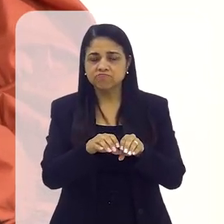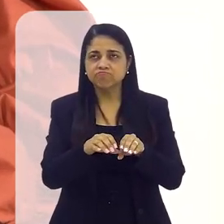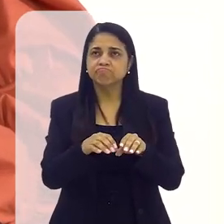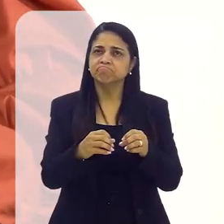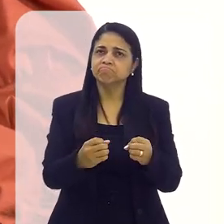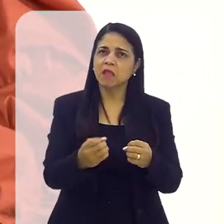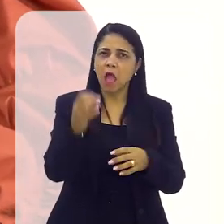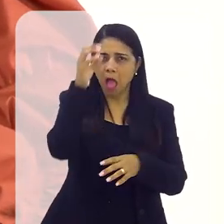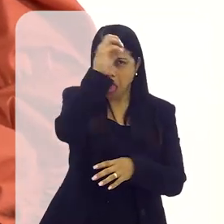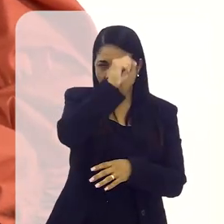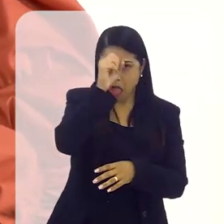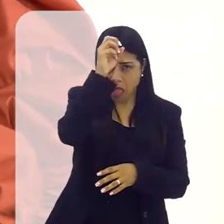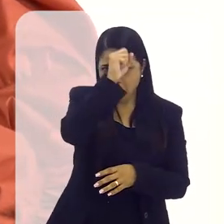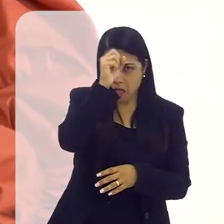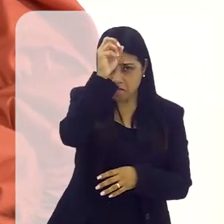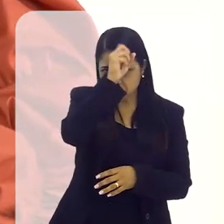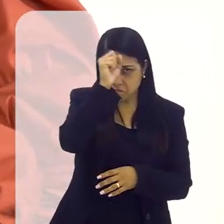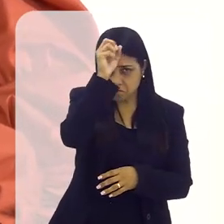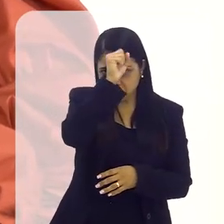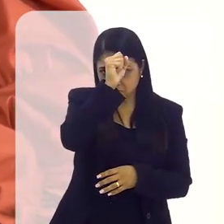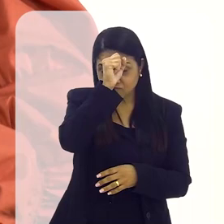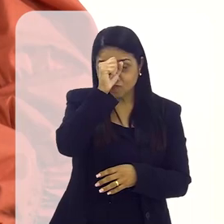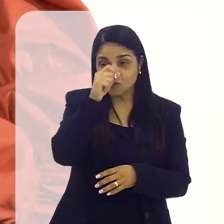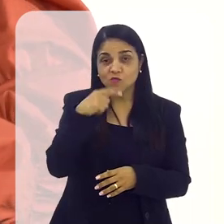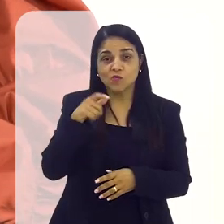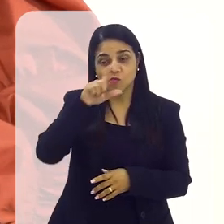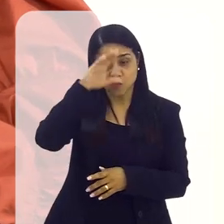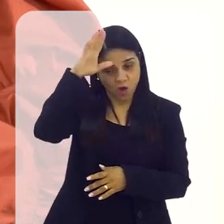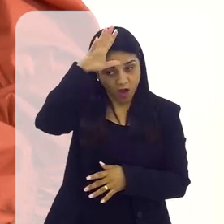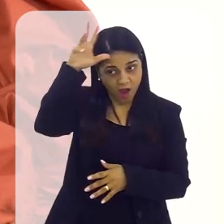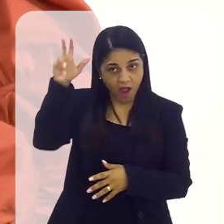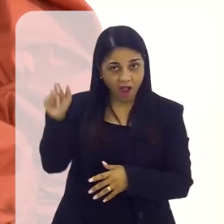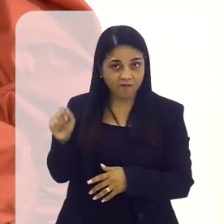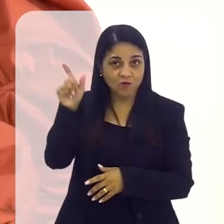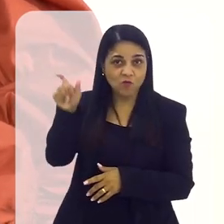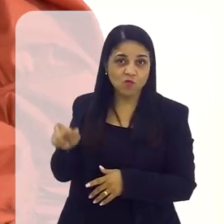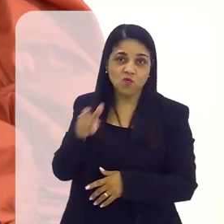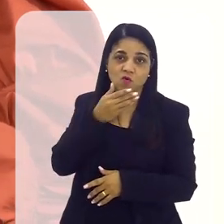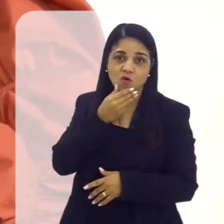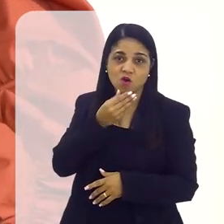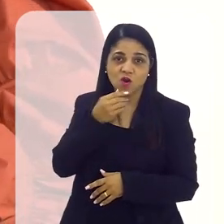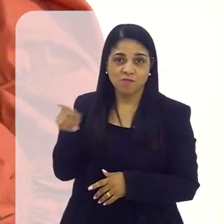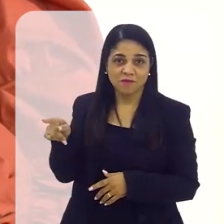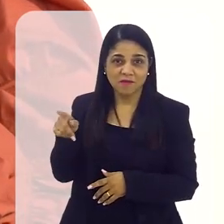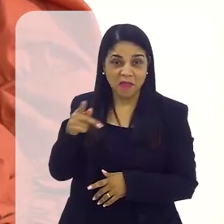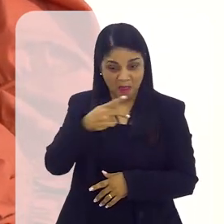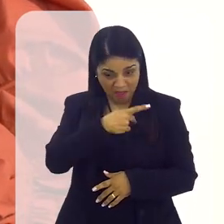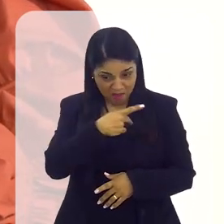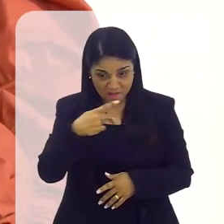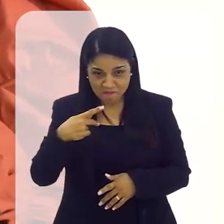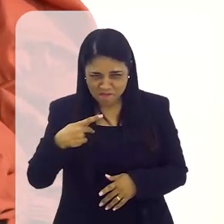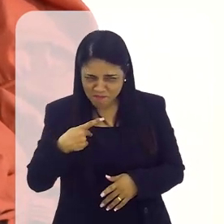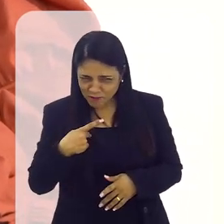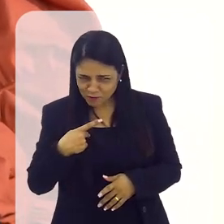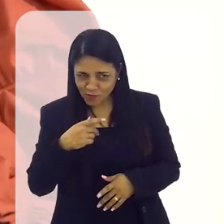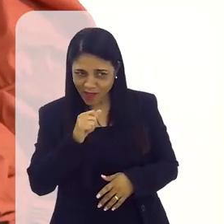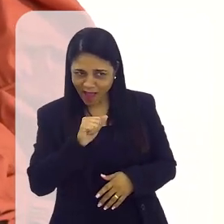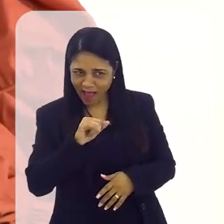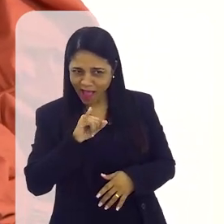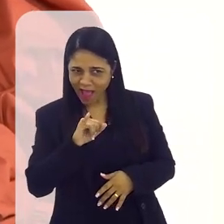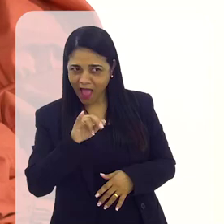ensinamentos que eu obtive através de um africano, né? Pastoraio ou não?